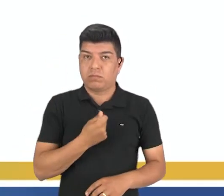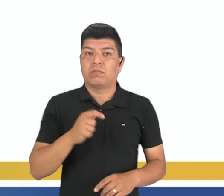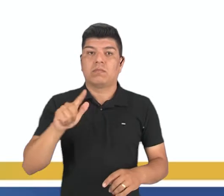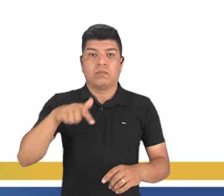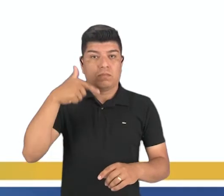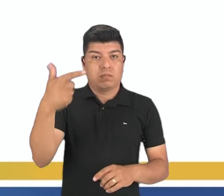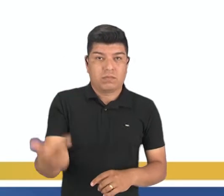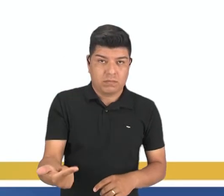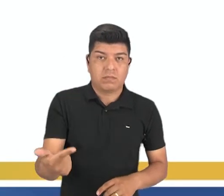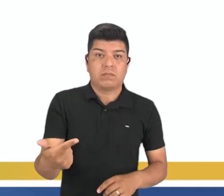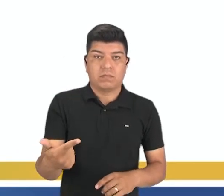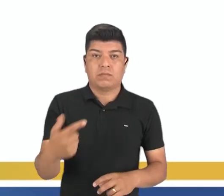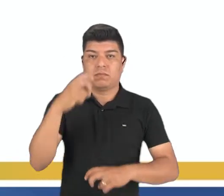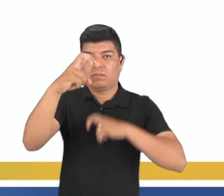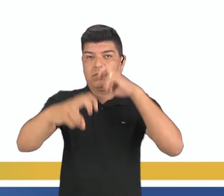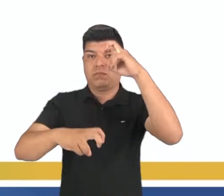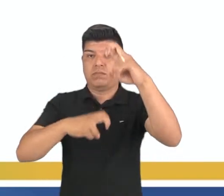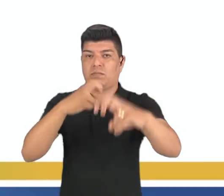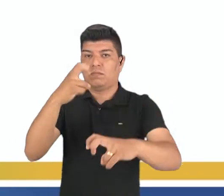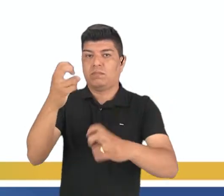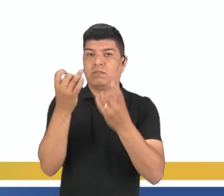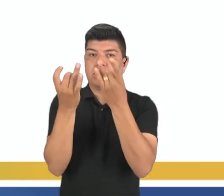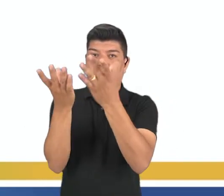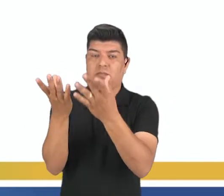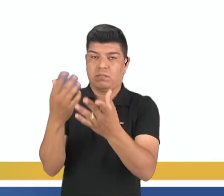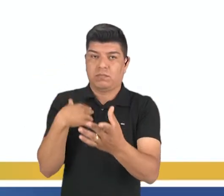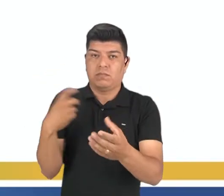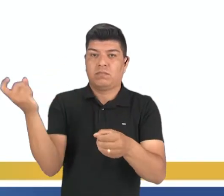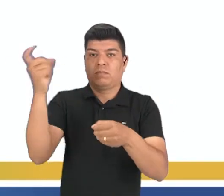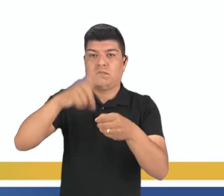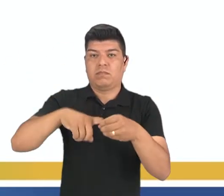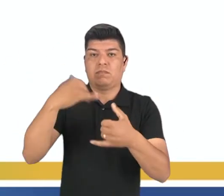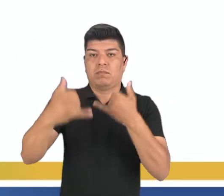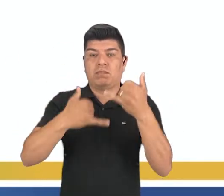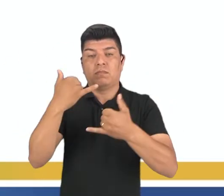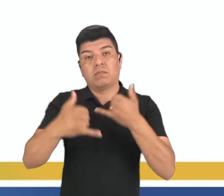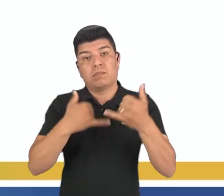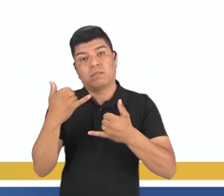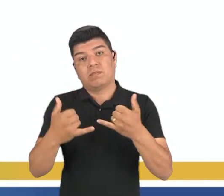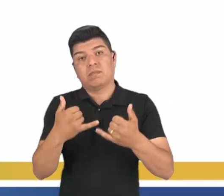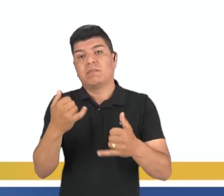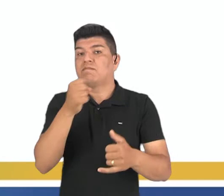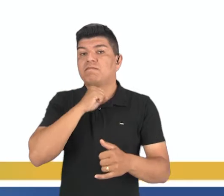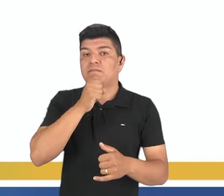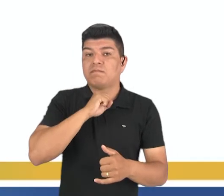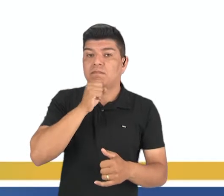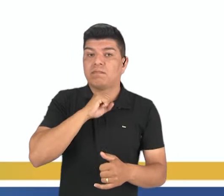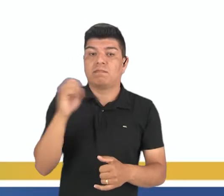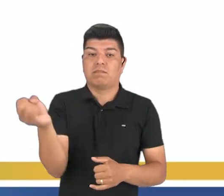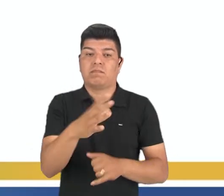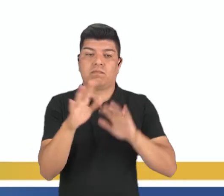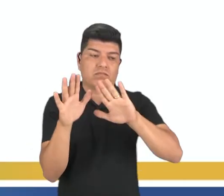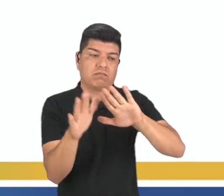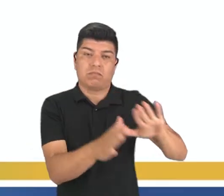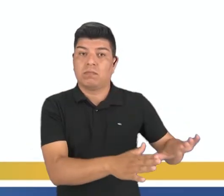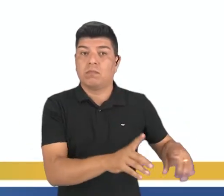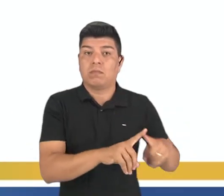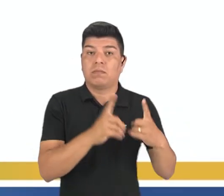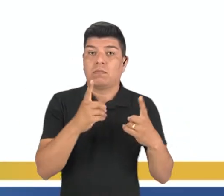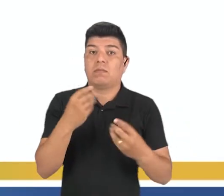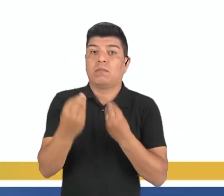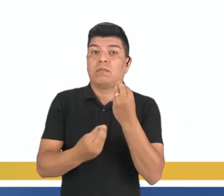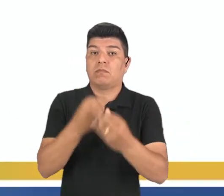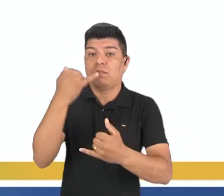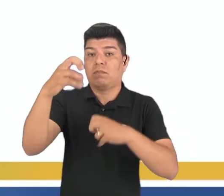disso, a roda gigante foi abandonada. Voltamos às velhas brincadeiras e deixamos de lado a modernidade. Mas como aquele